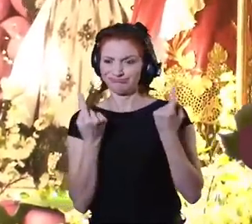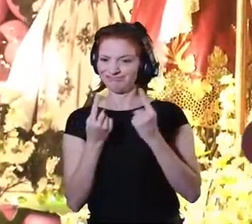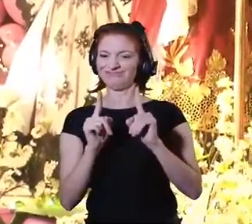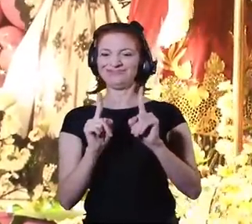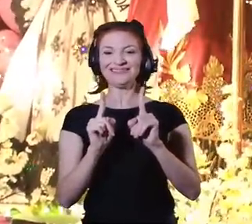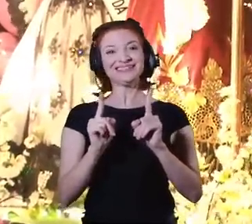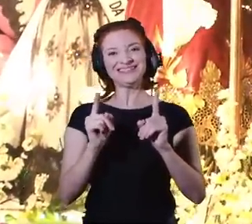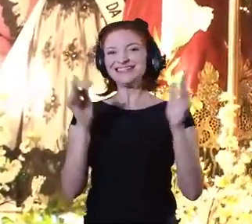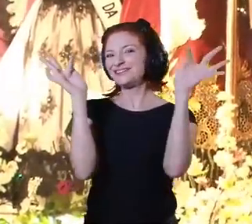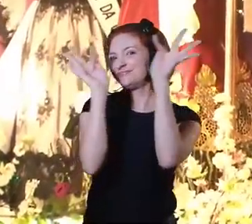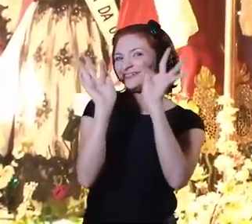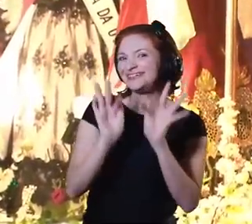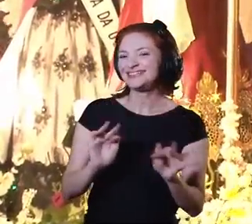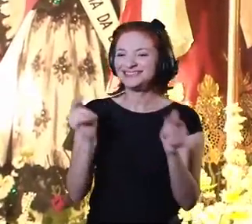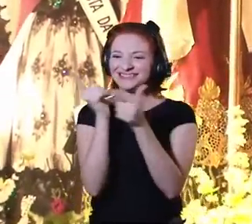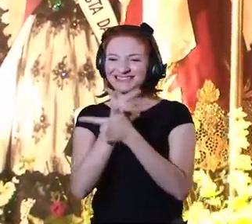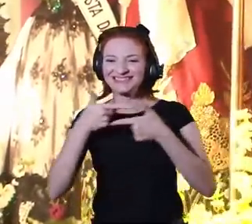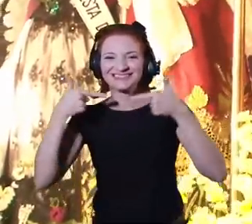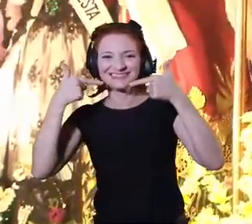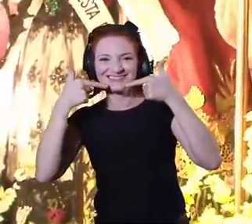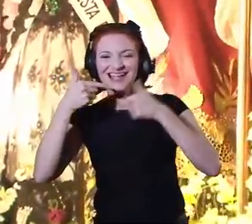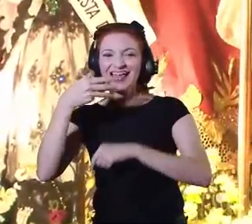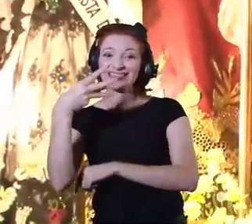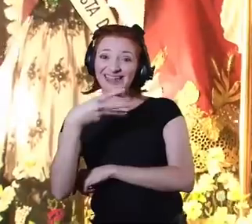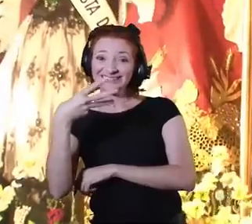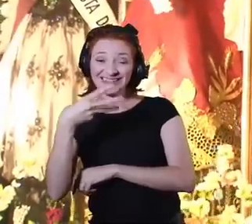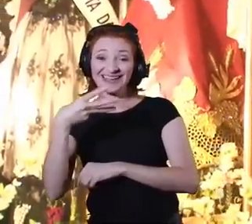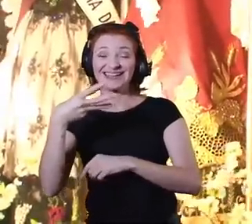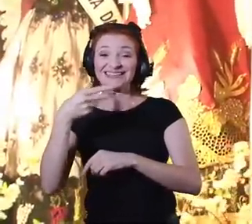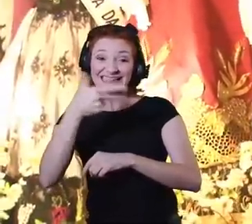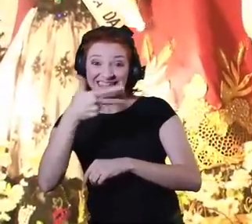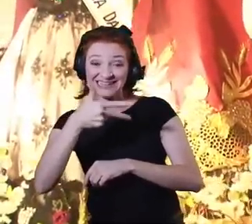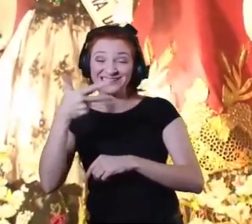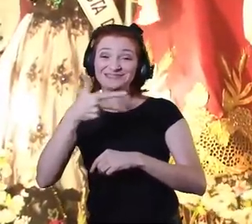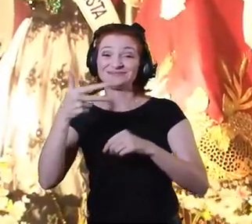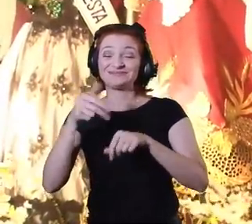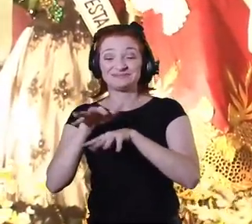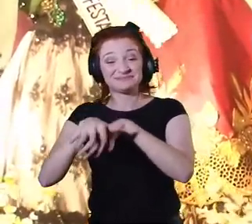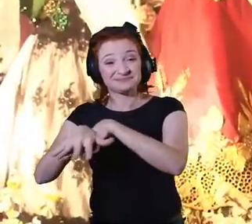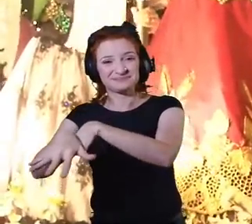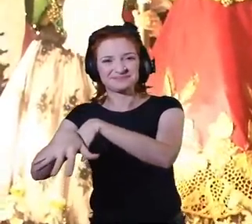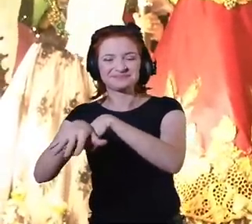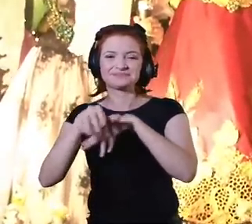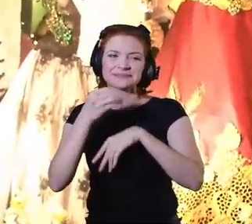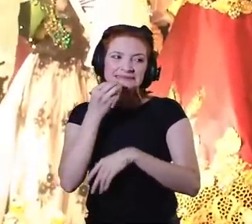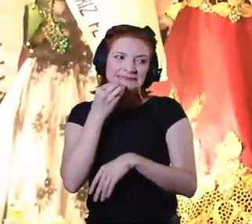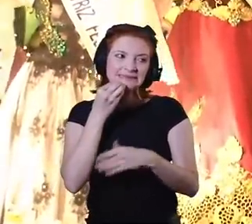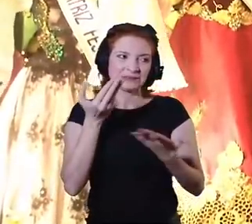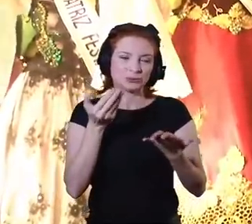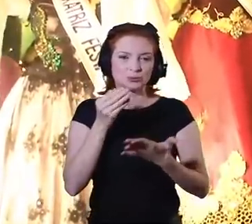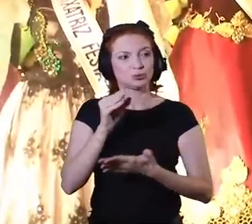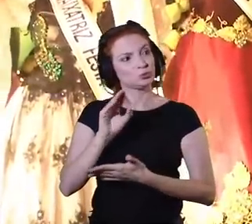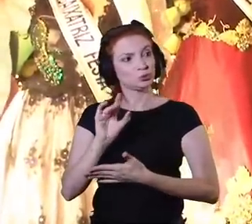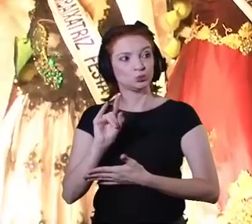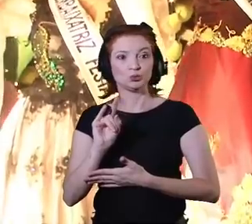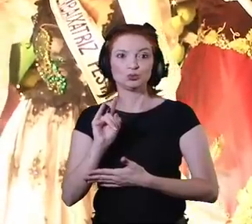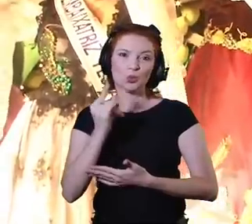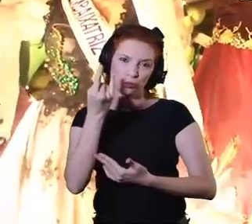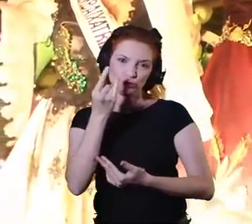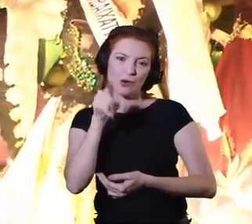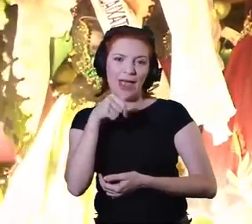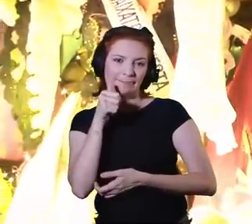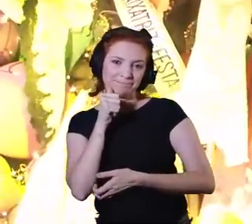sorridentes, chegando para seu terceiro desfile. Kátia, claro, o último carro é do trio,